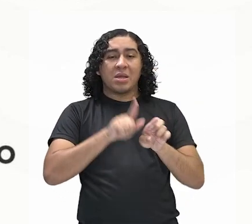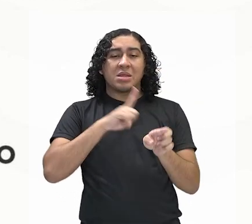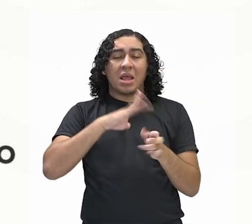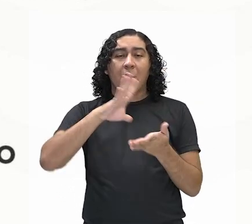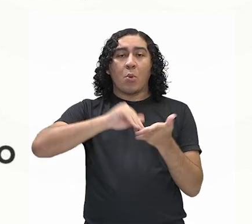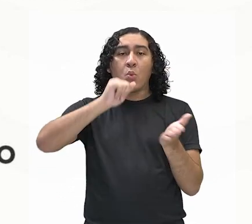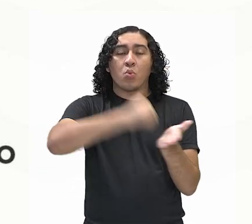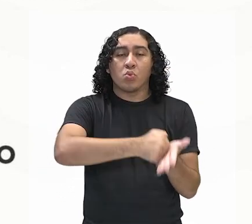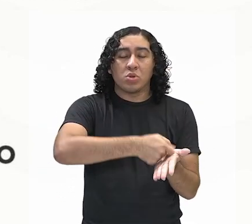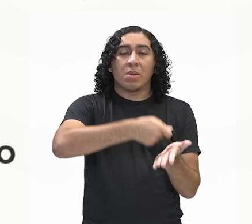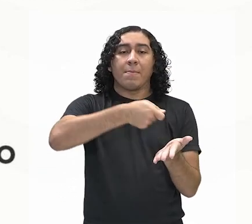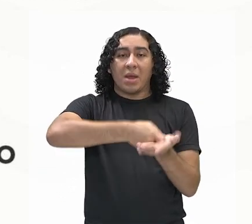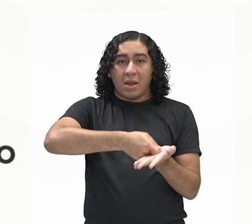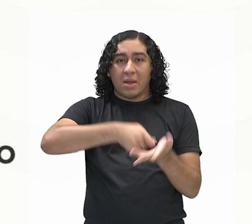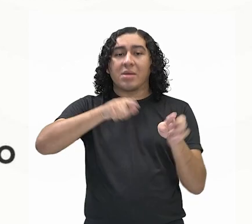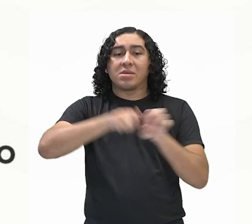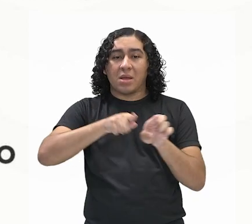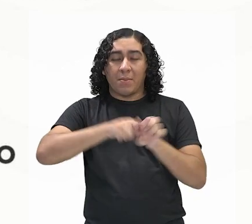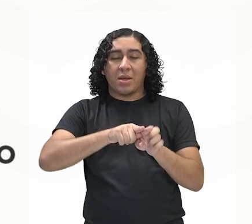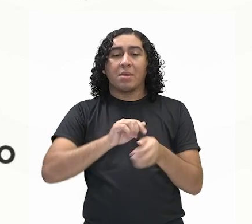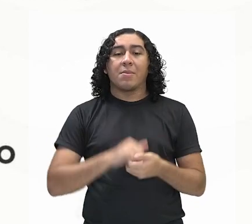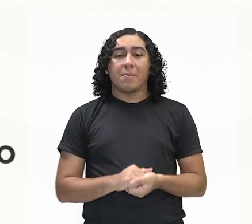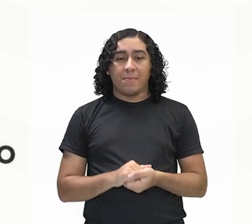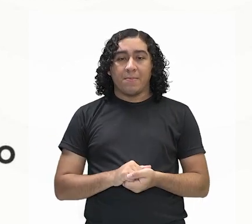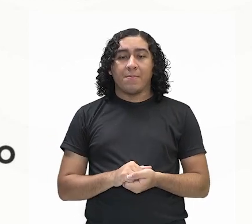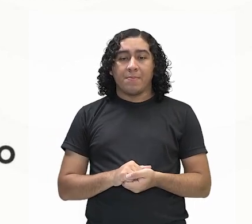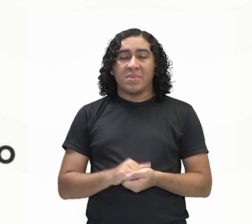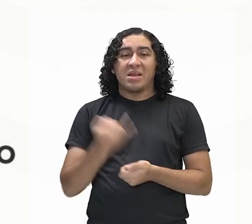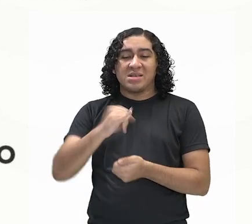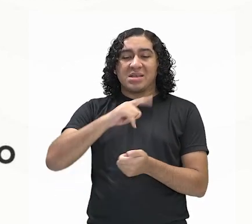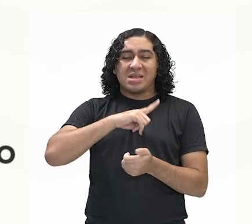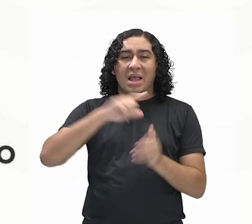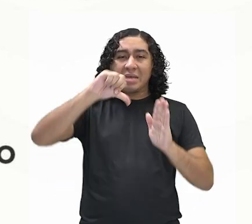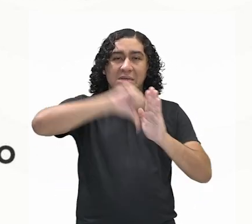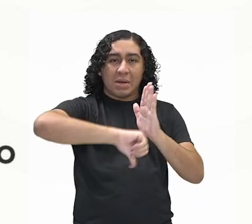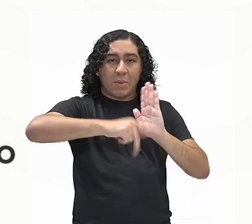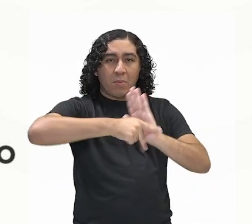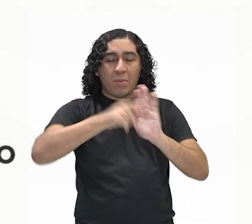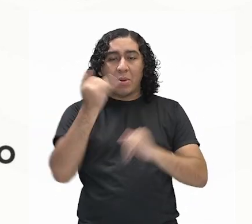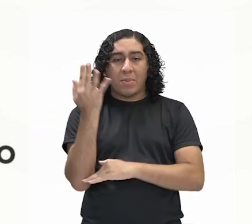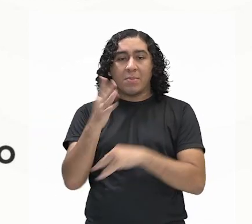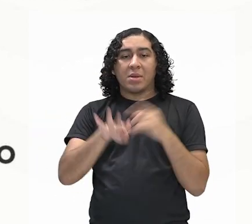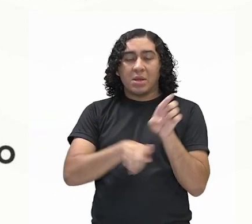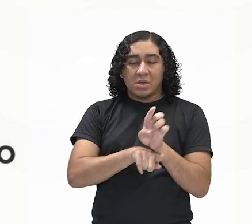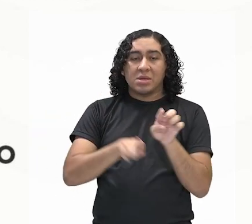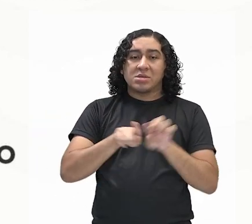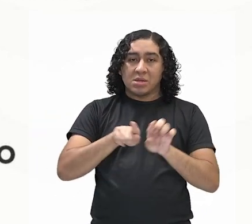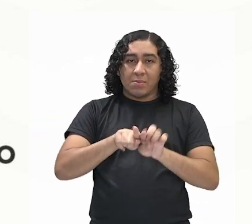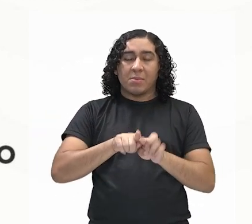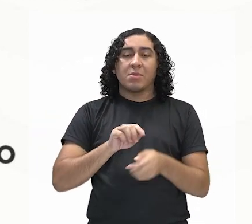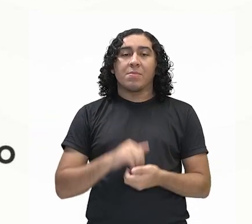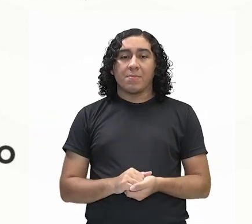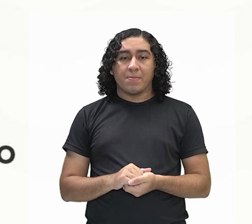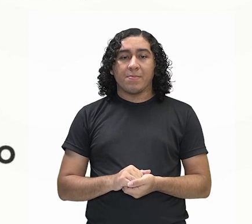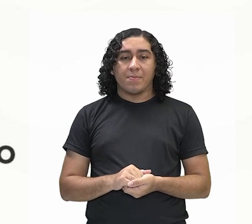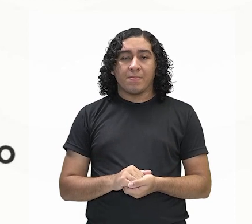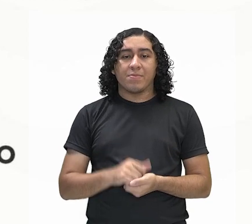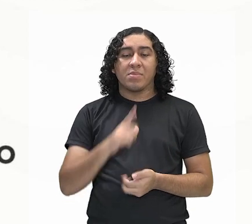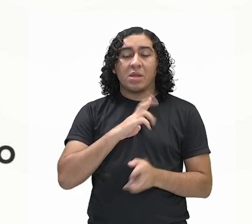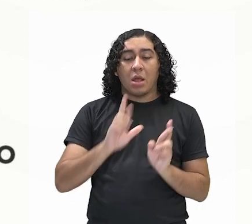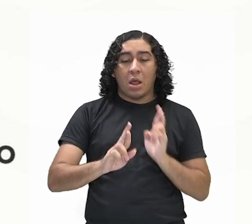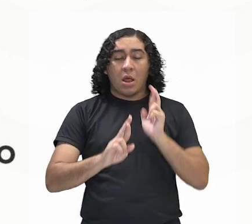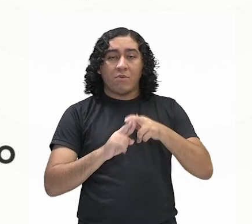que estão ali trazendo problemas ambientais, executar ações de políticas nacionais do meio ambiente referentes às atribuições